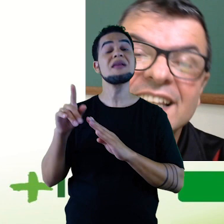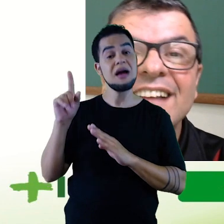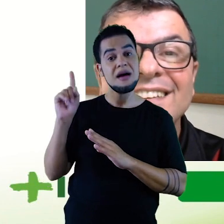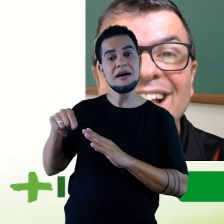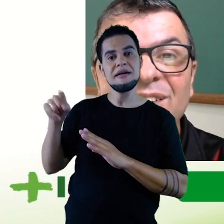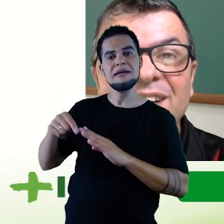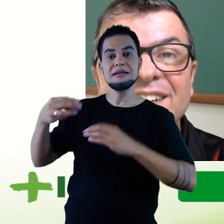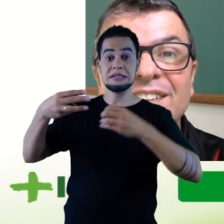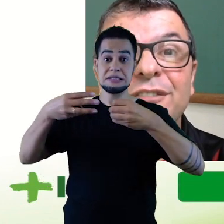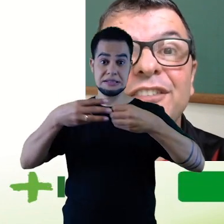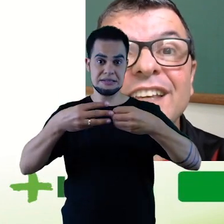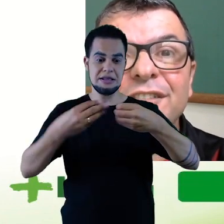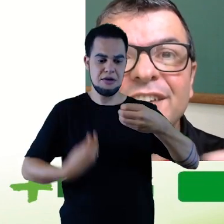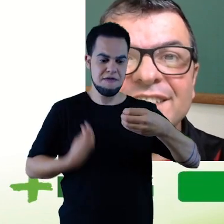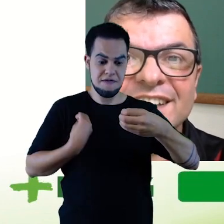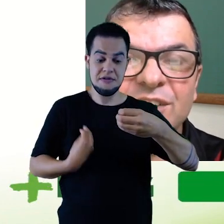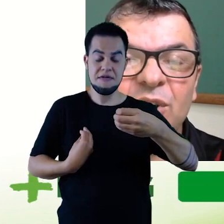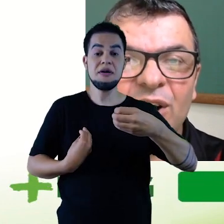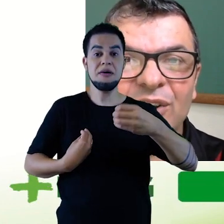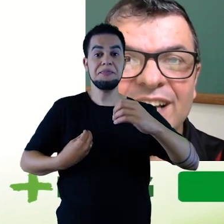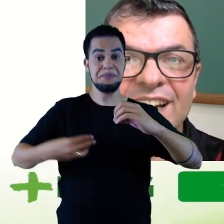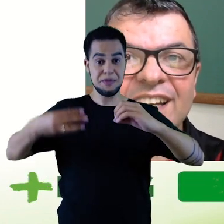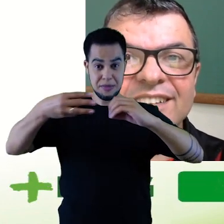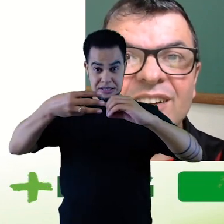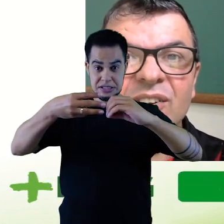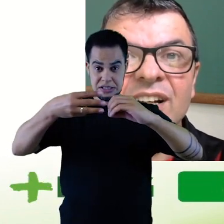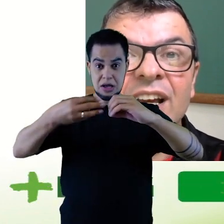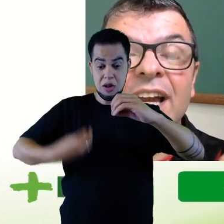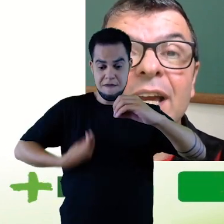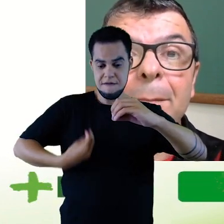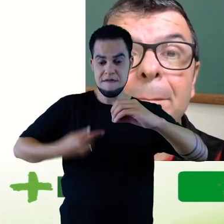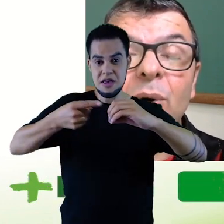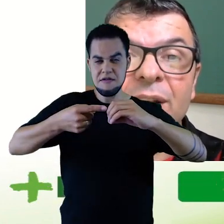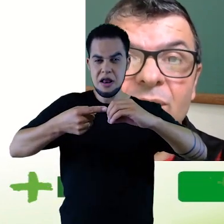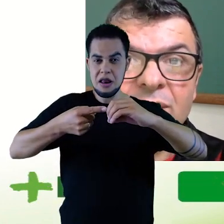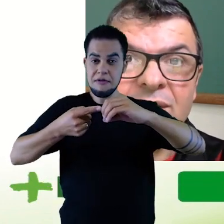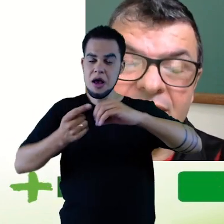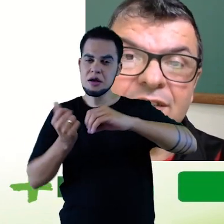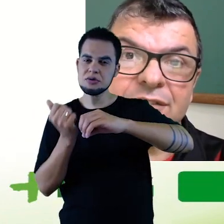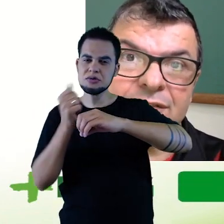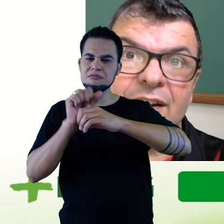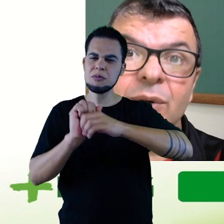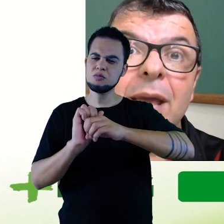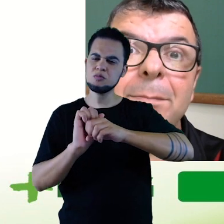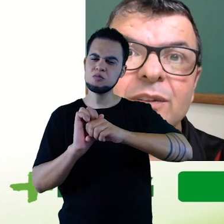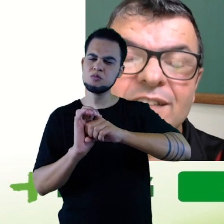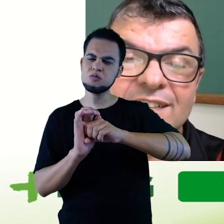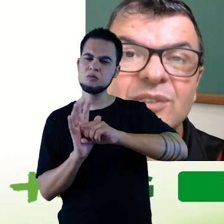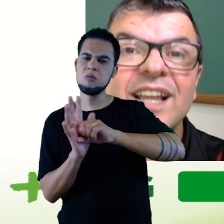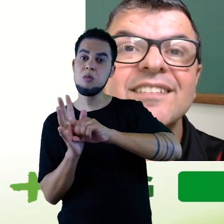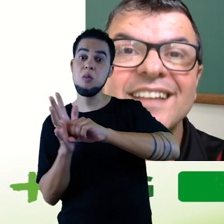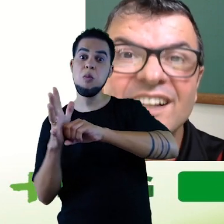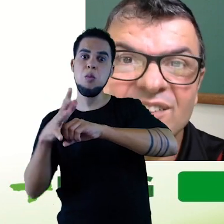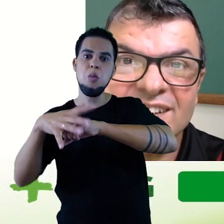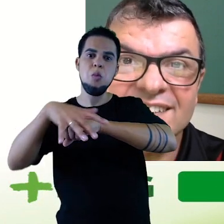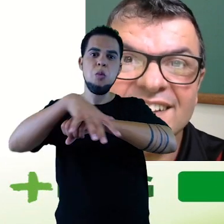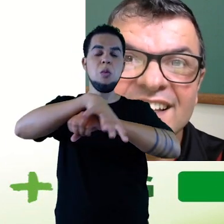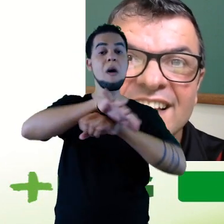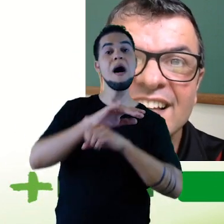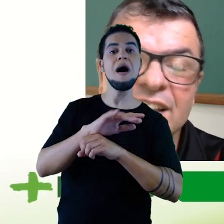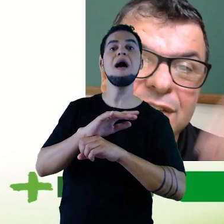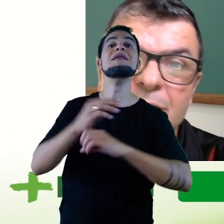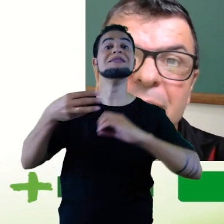mitose, que as células vivas no local daquela lesão reporão, né? Farão reposição das